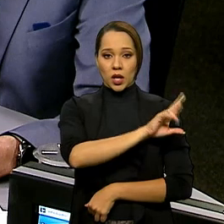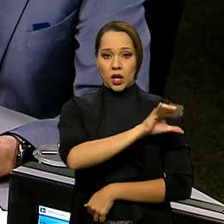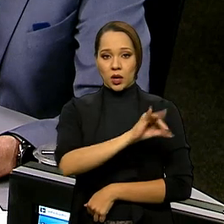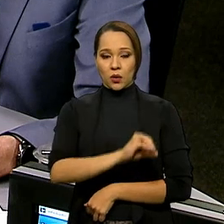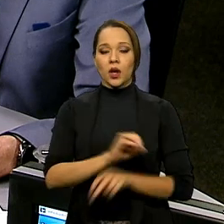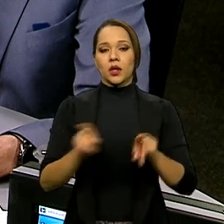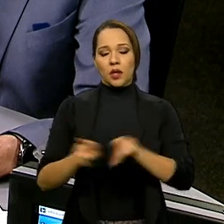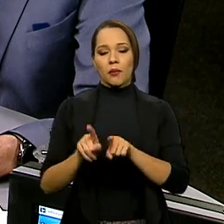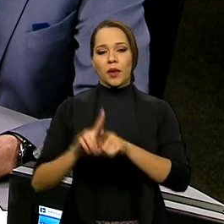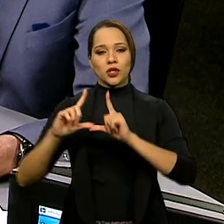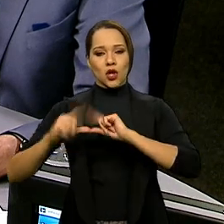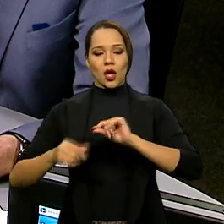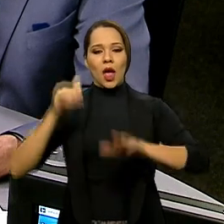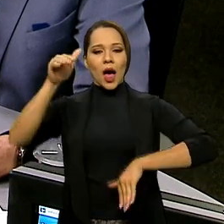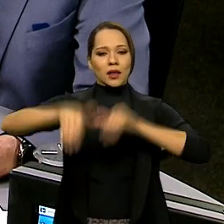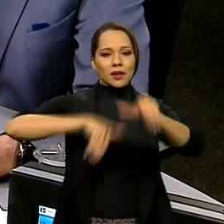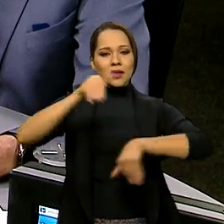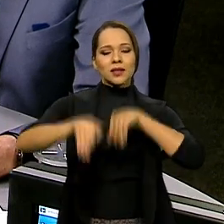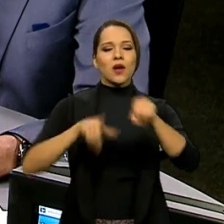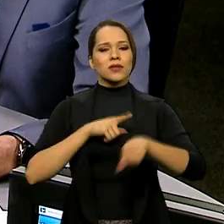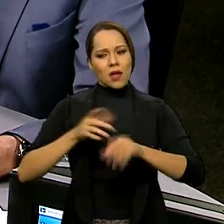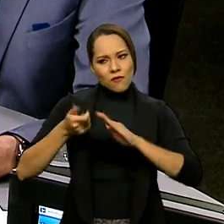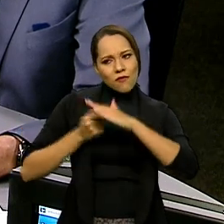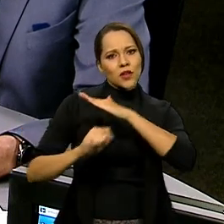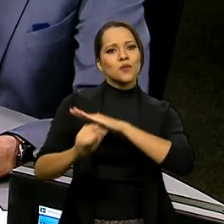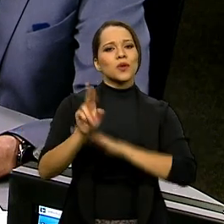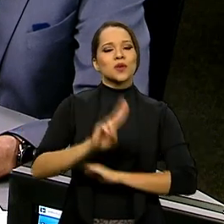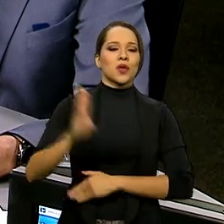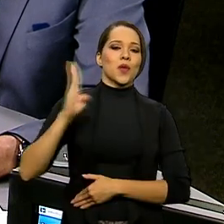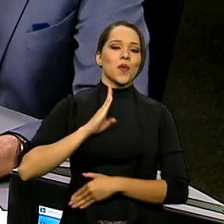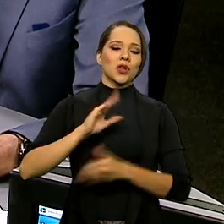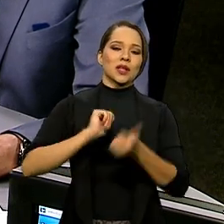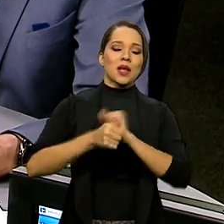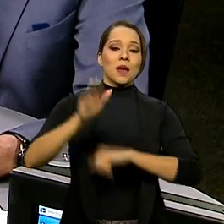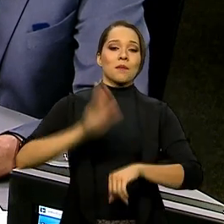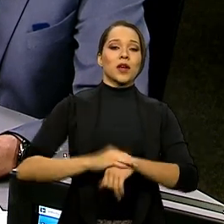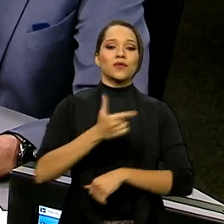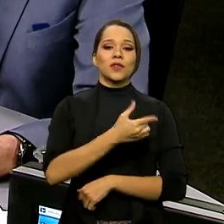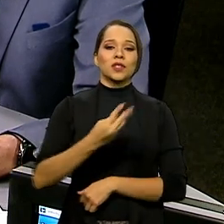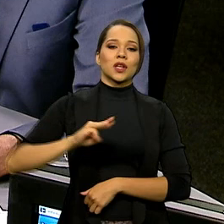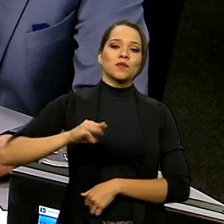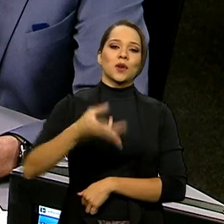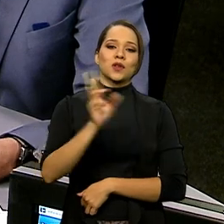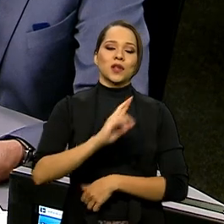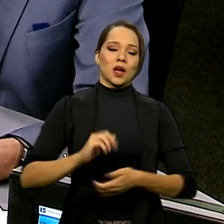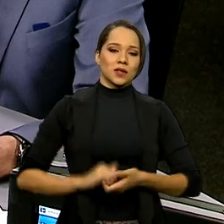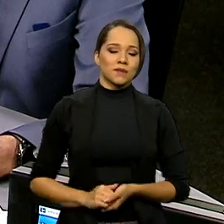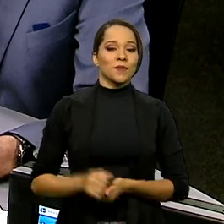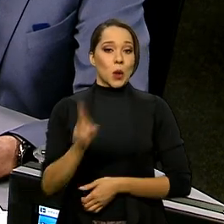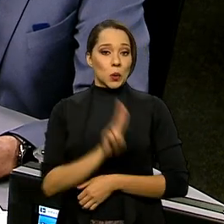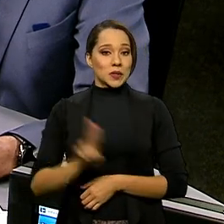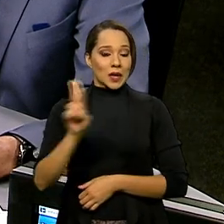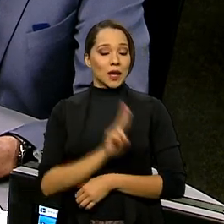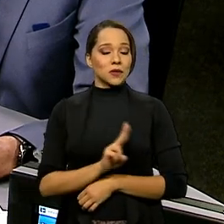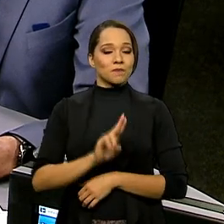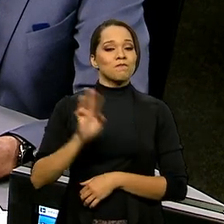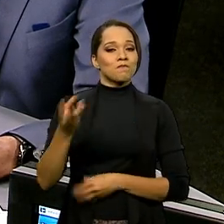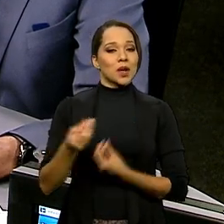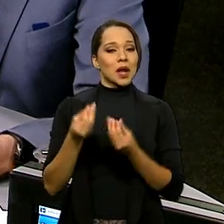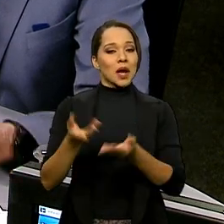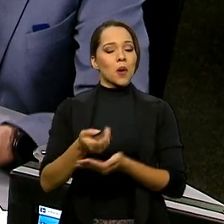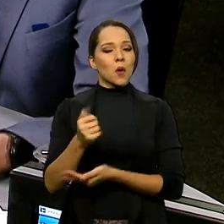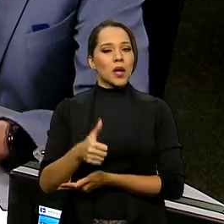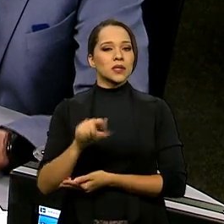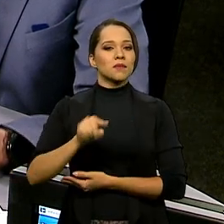de Tóquio, a natação recebeu investimento direto via Bolsa Atleta de mais de R$23 milhões, utilizados para a concessão de